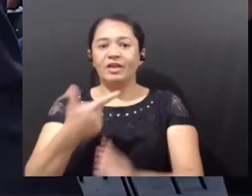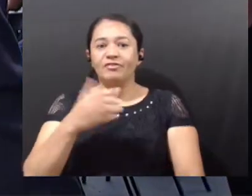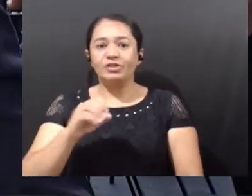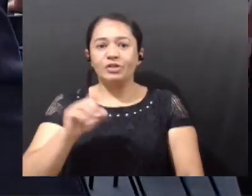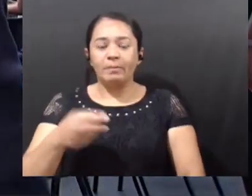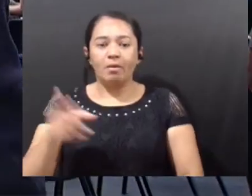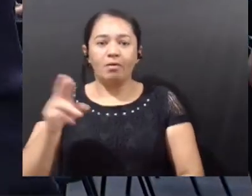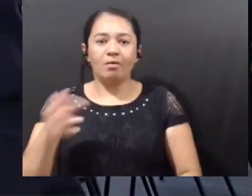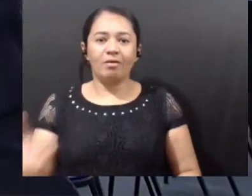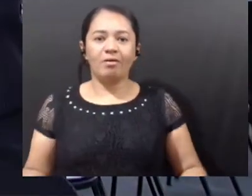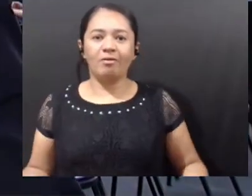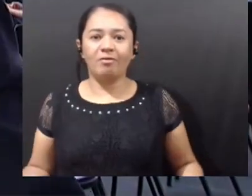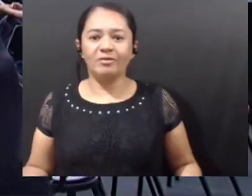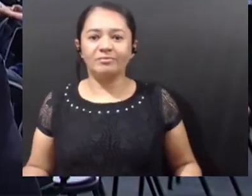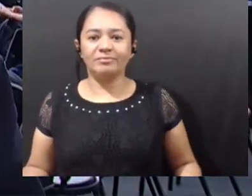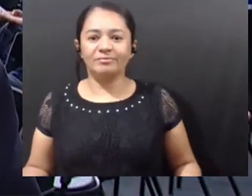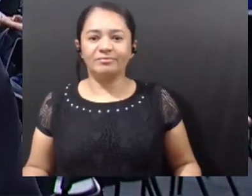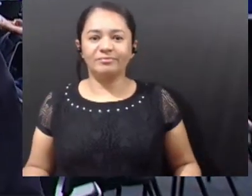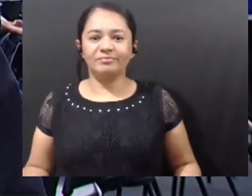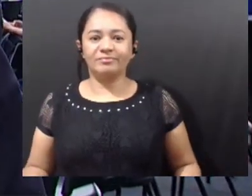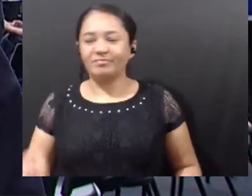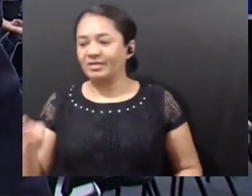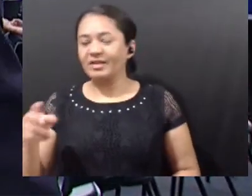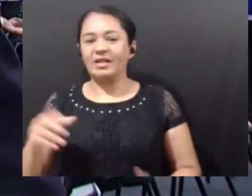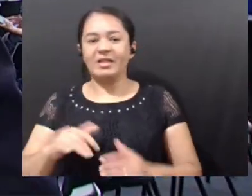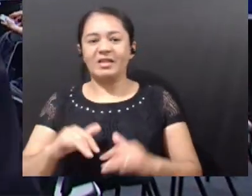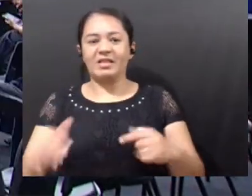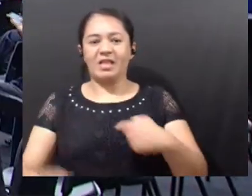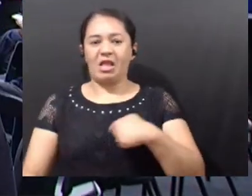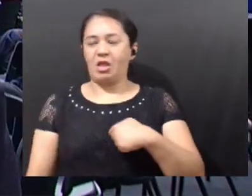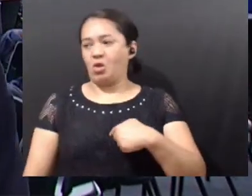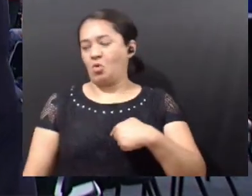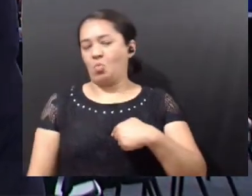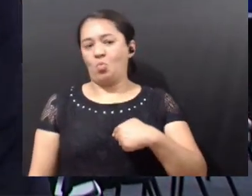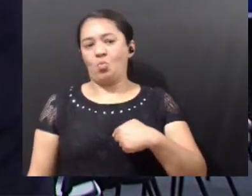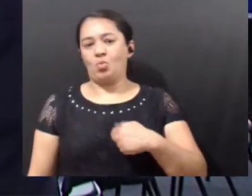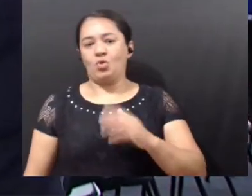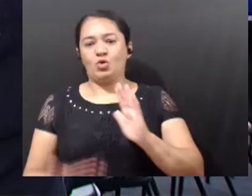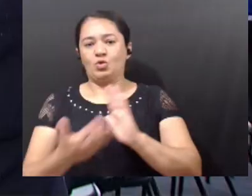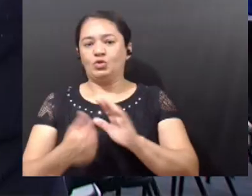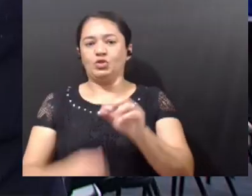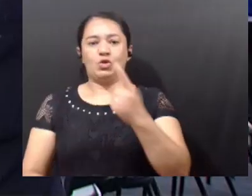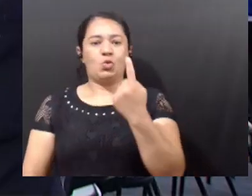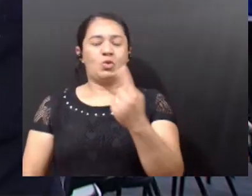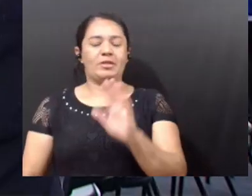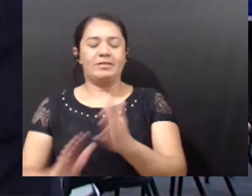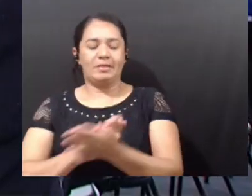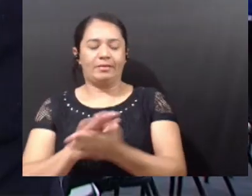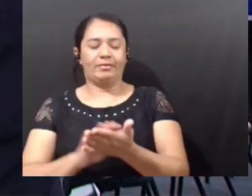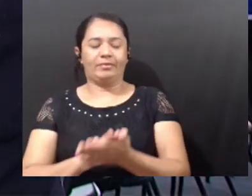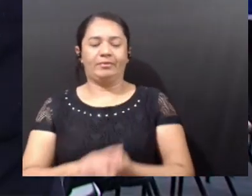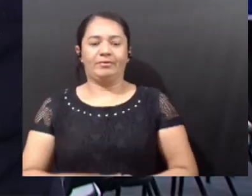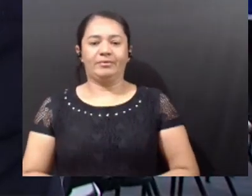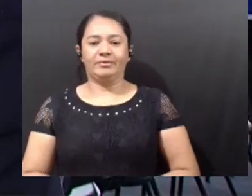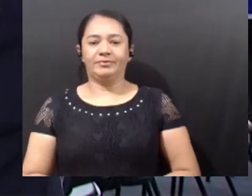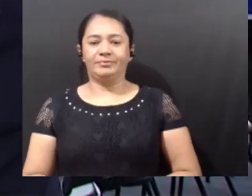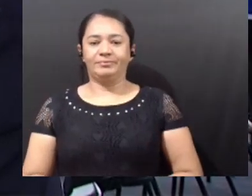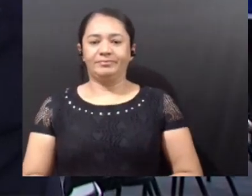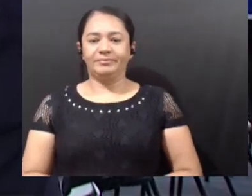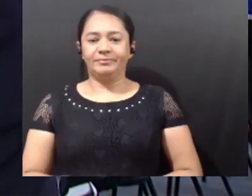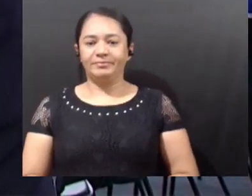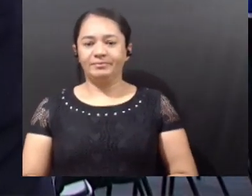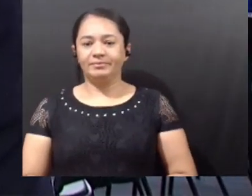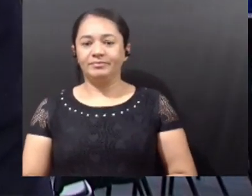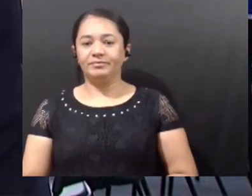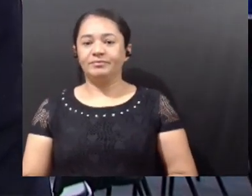Né? E ele afirmava que ele não tirava R$1 da empresa. Né? Então o ideal, partindo desse